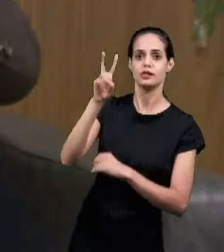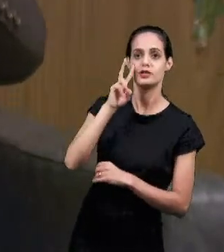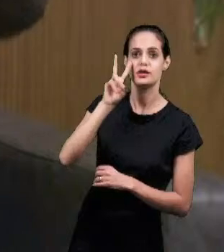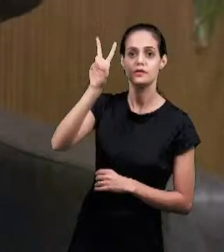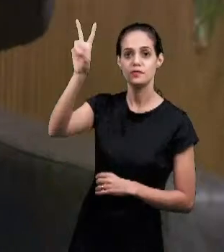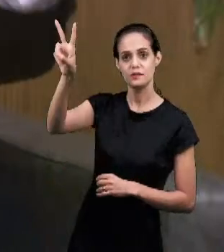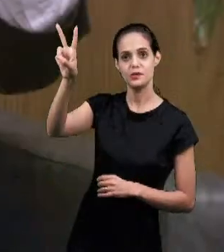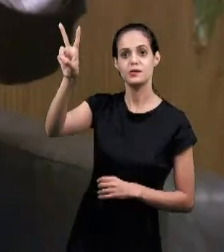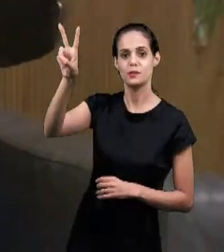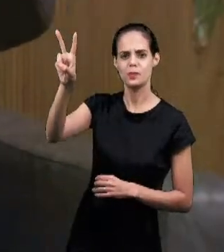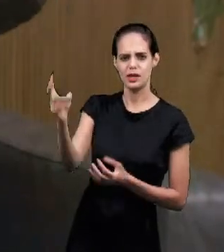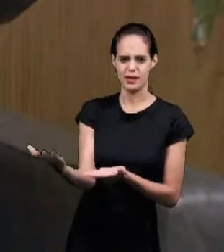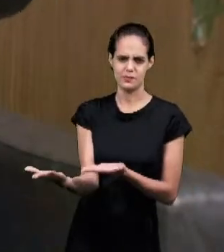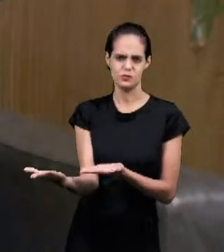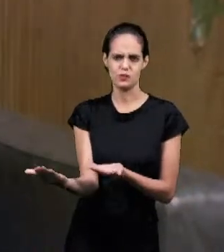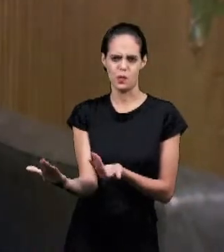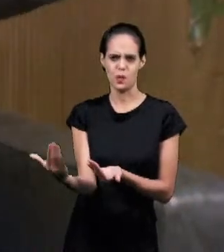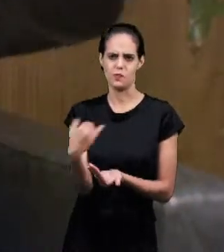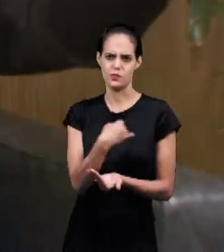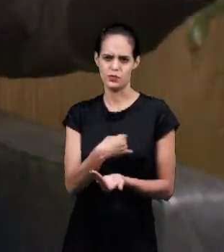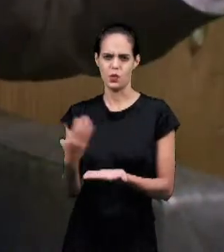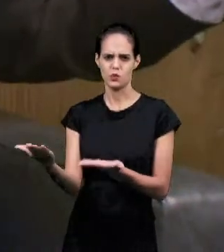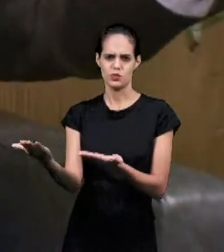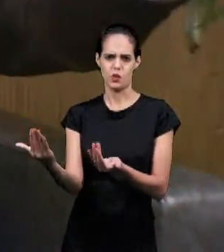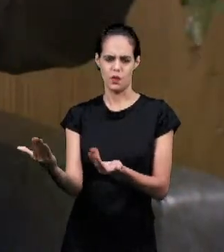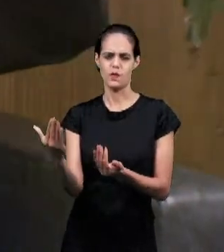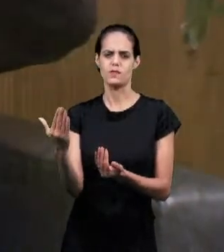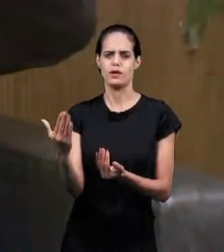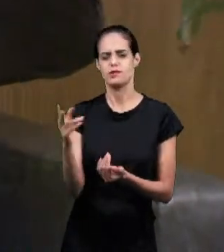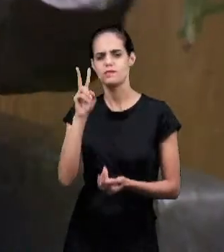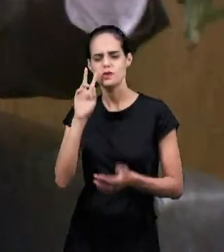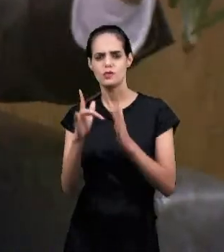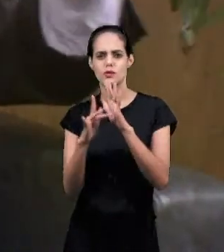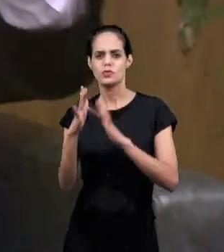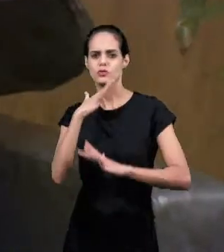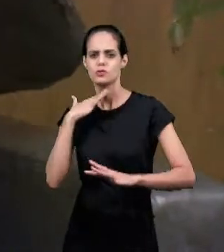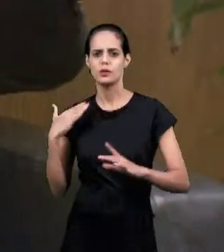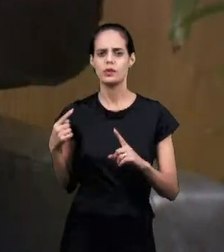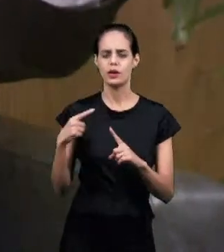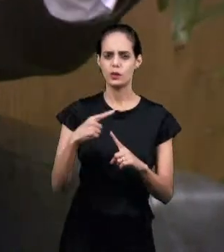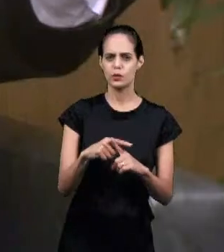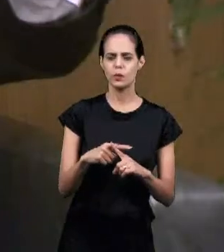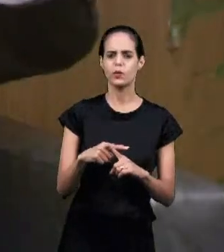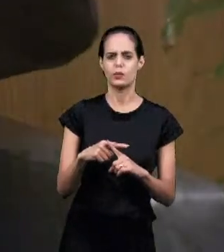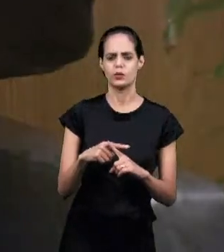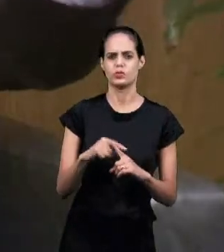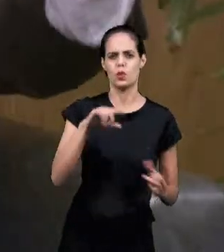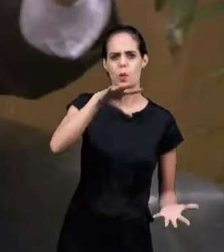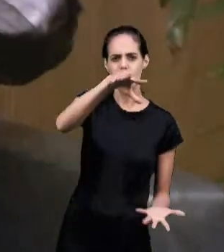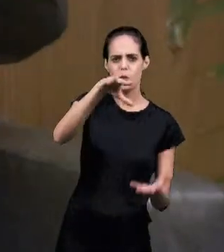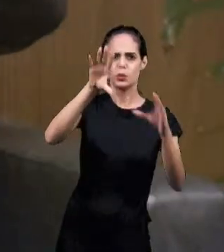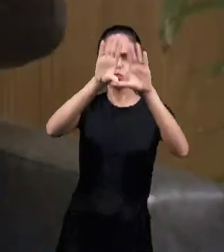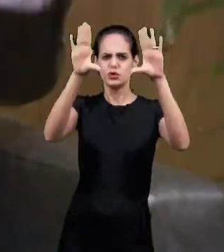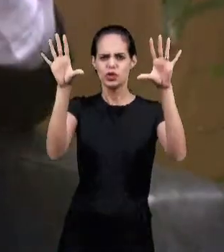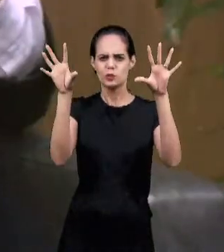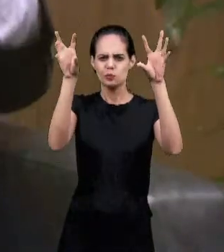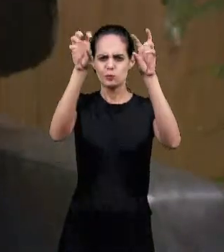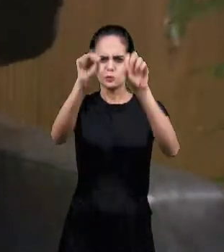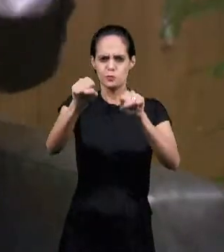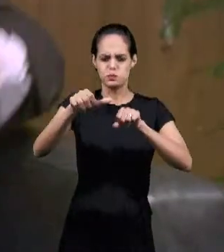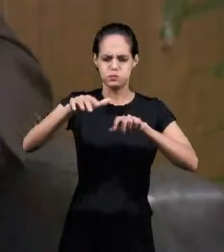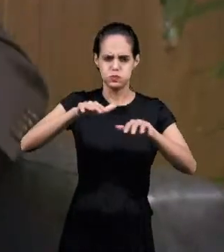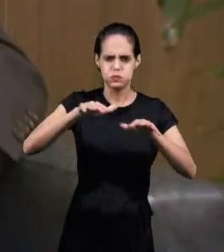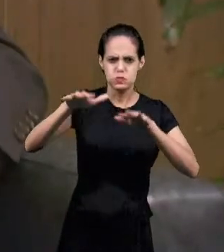ele era jovem ainda, ele viu Jesus na cruz, a morte, o mundo, o dia se fez trevas, aquela coisa toda, terremoto, aquela